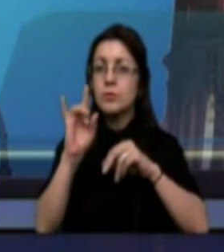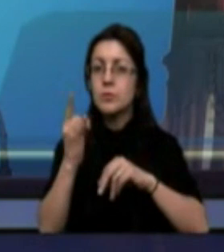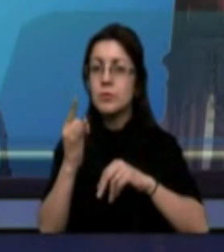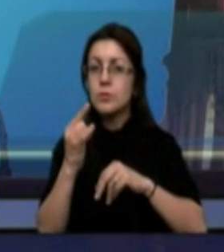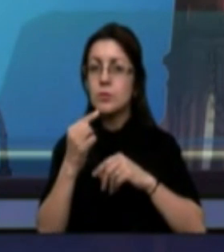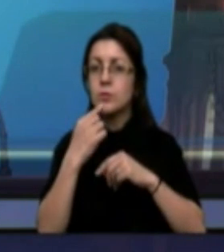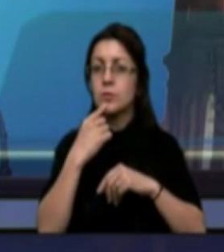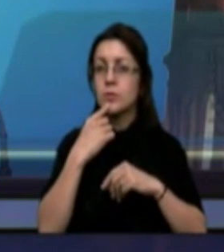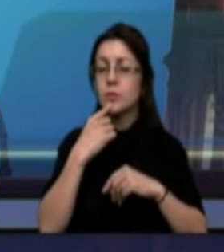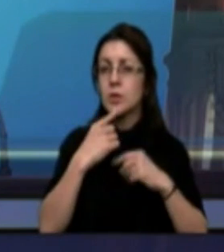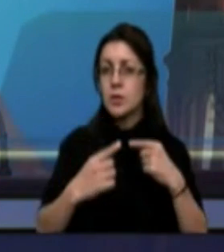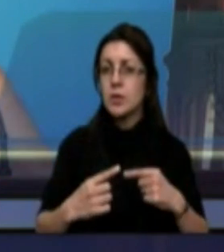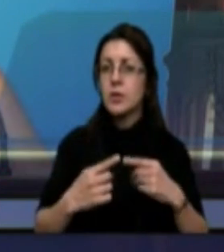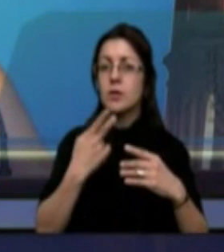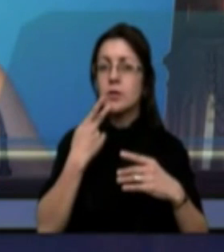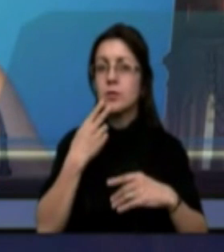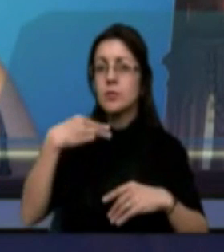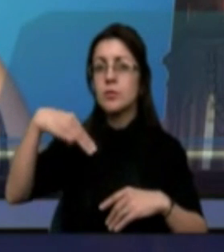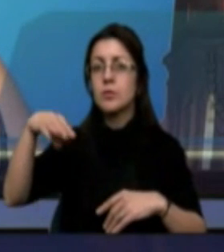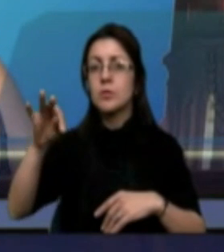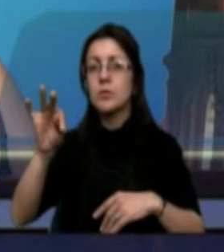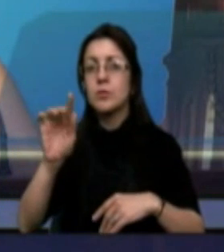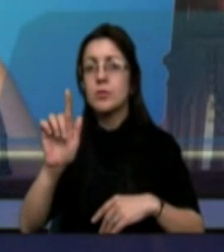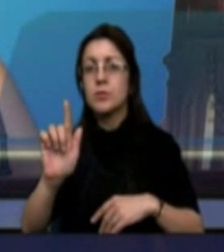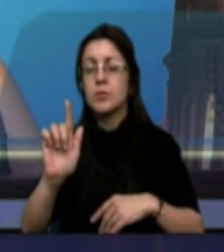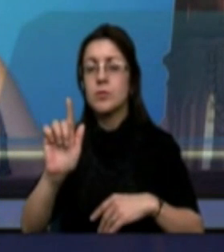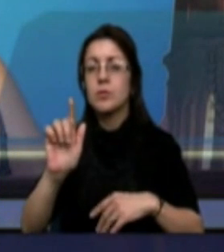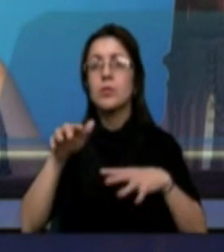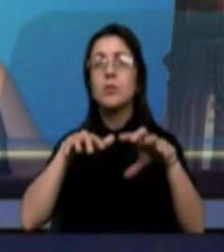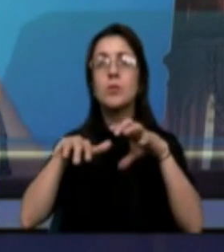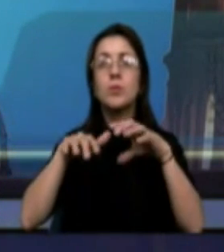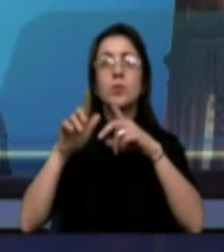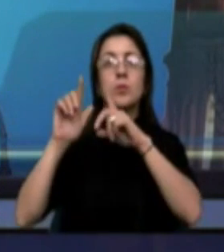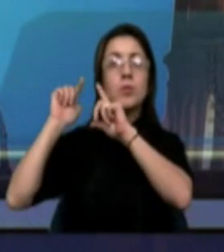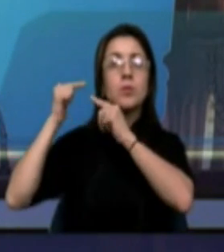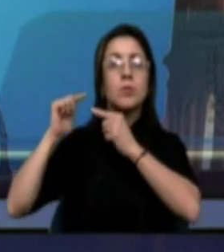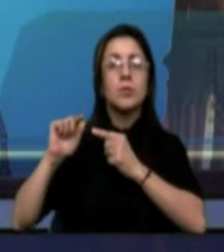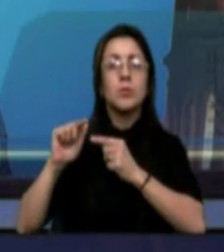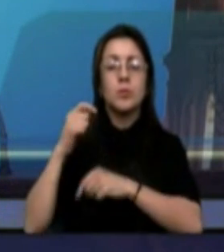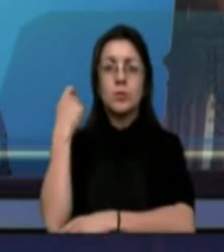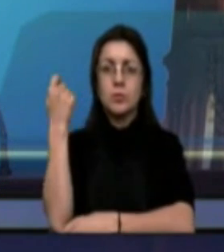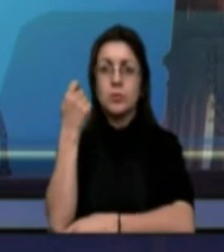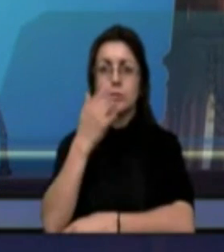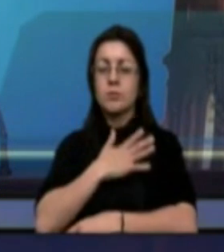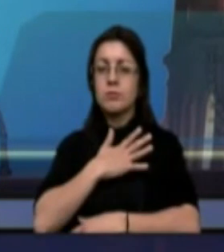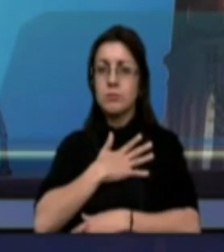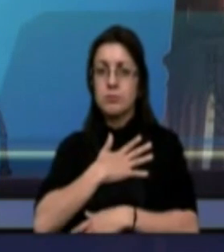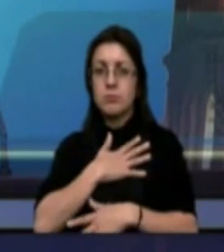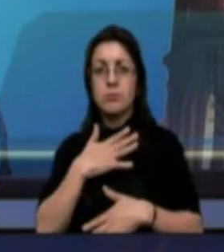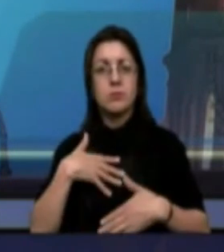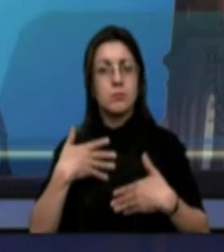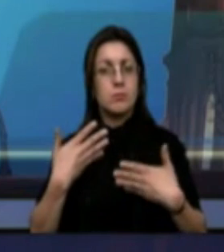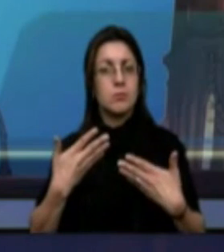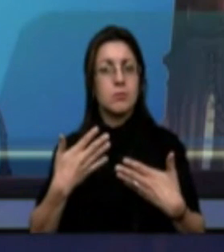última denúncia que eu fiz em relação ao MTG, Movimento Tradicionalista Gaúcho. Para minha surpresa,